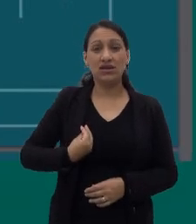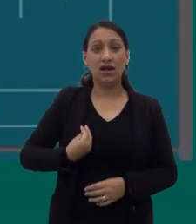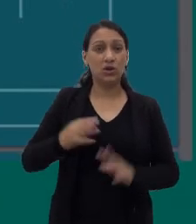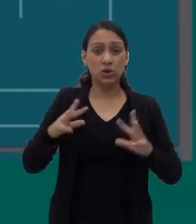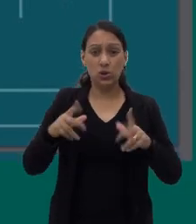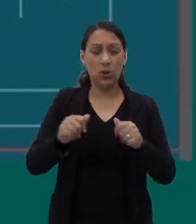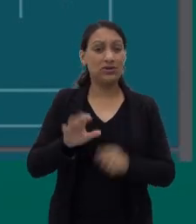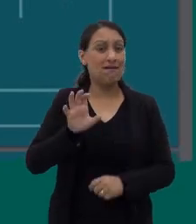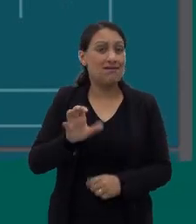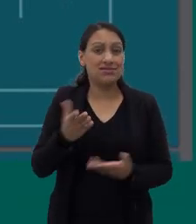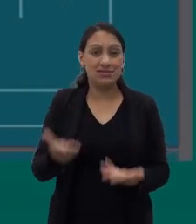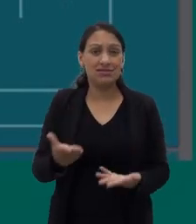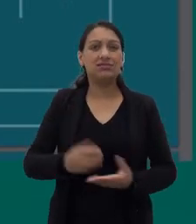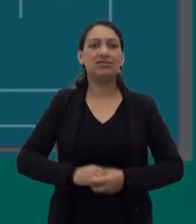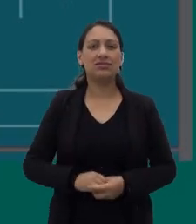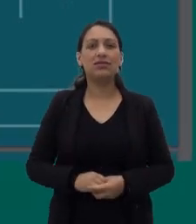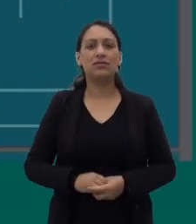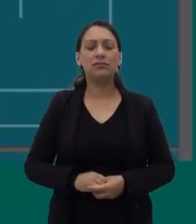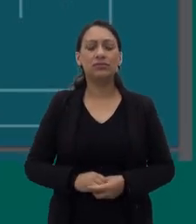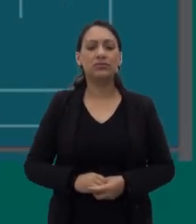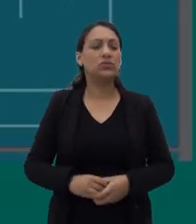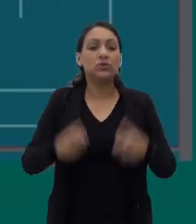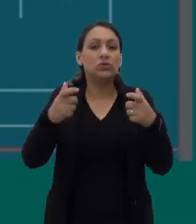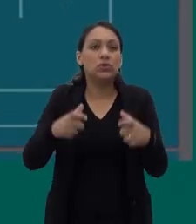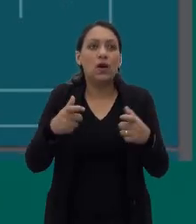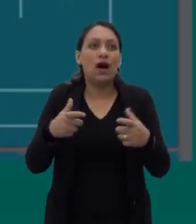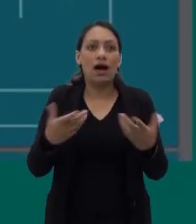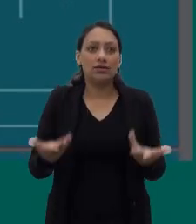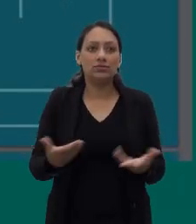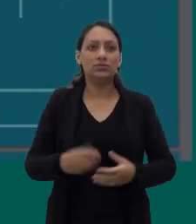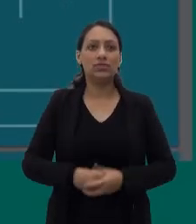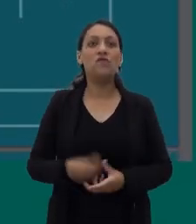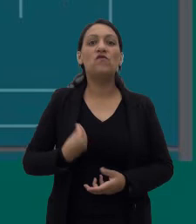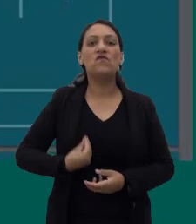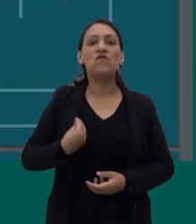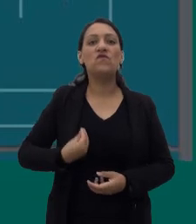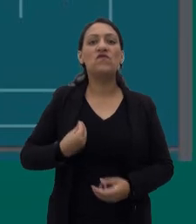e o viver, né? Onde fica.